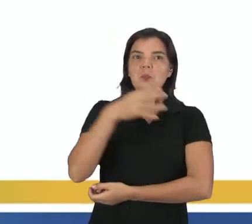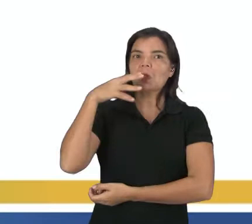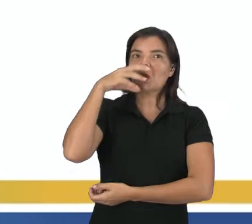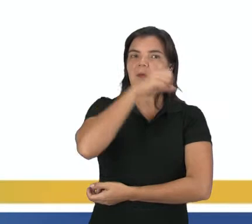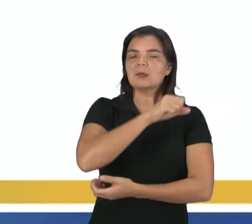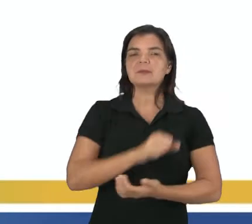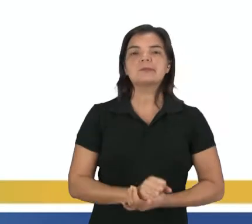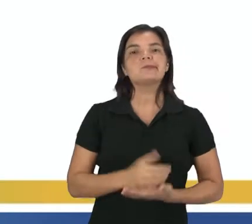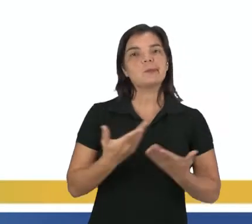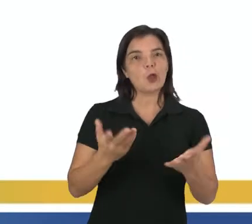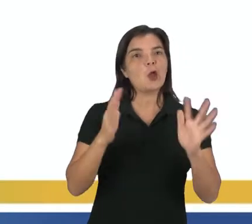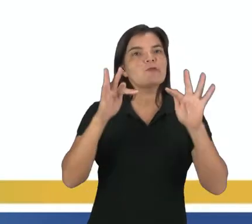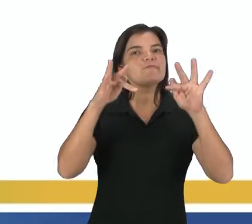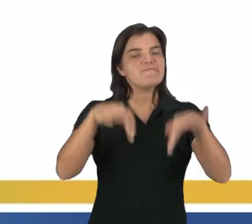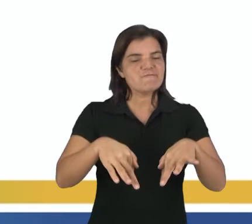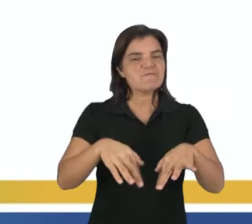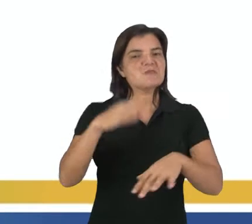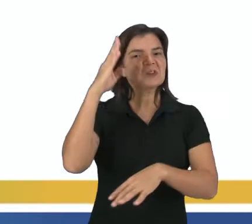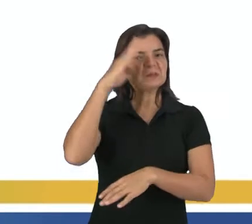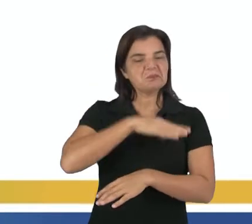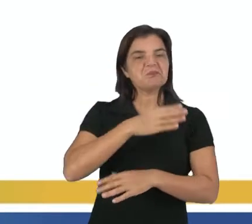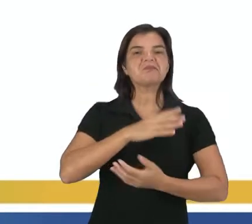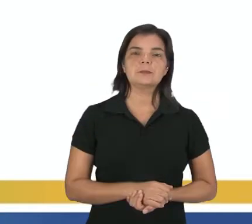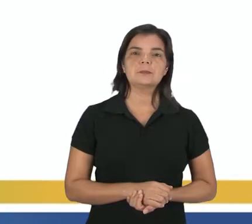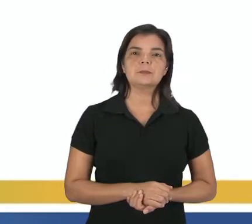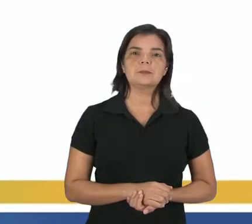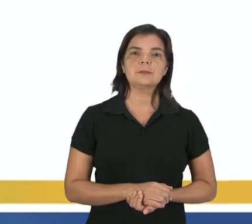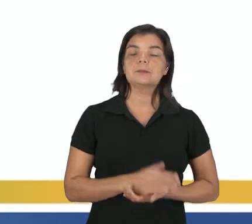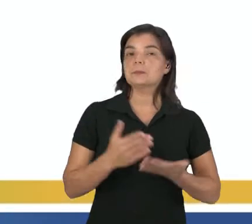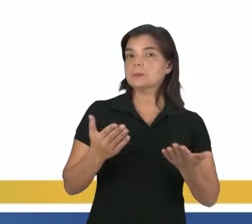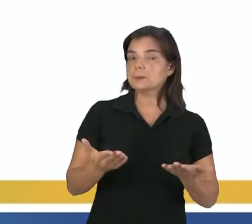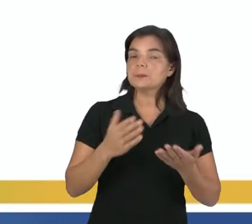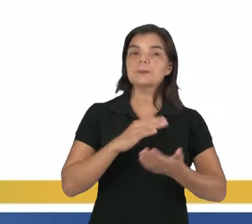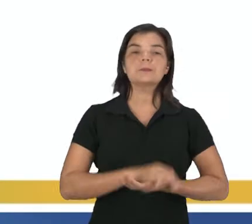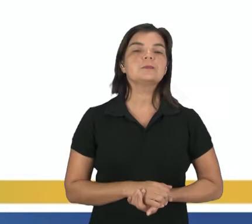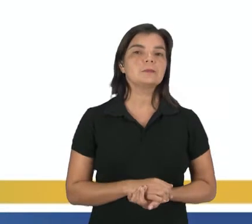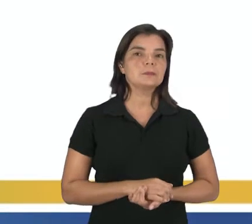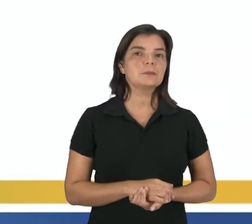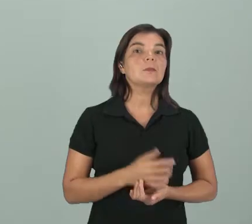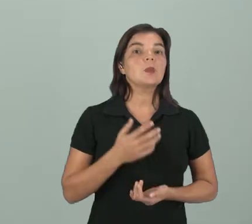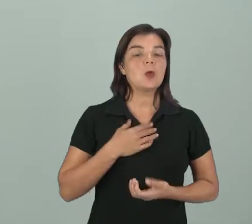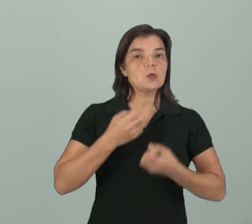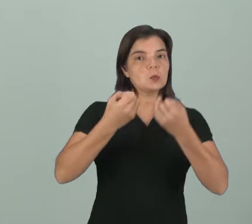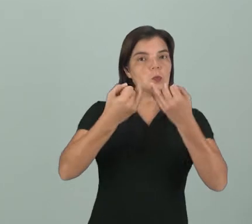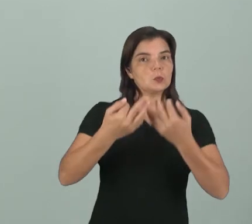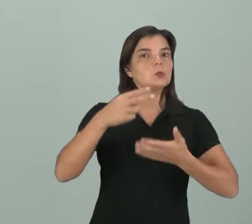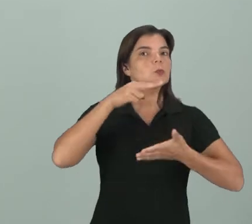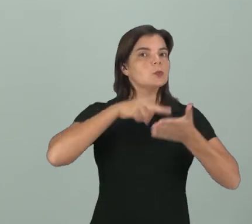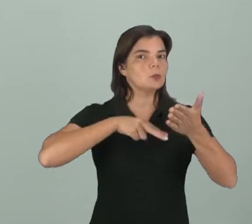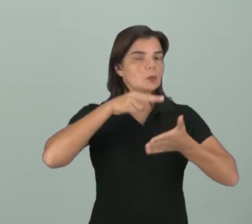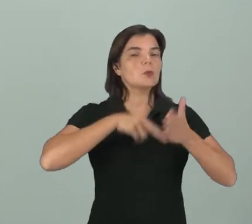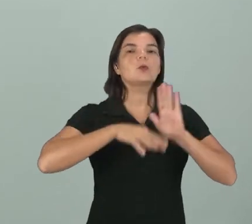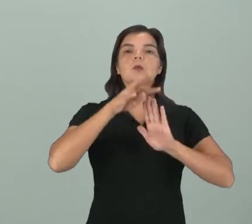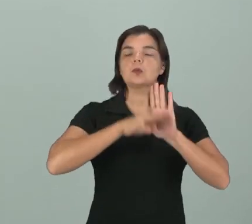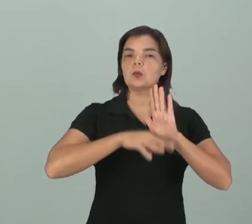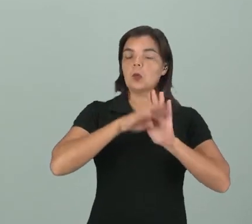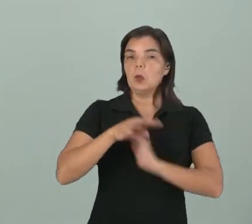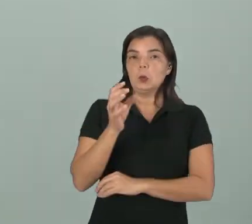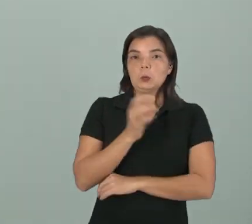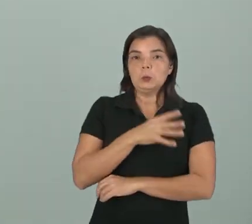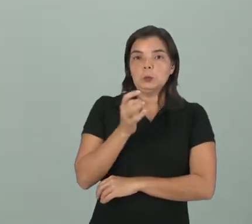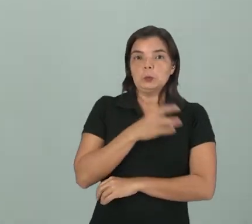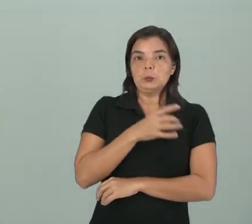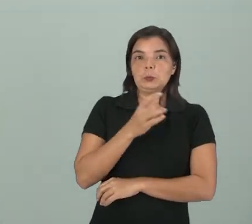habitantes de uma só vez. Era o fim da maldição. Bom, gente, este conto que nós lemos é um conto de